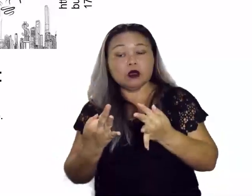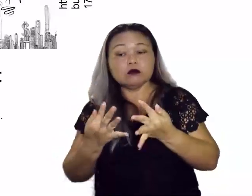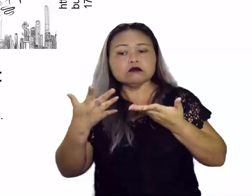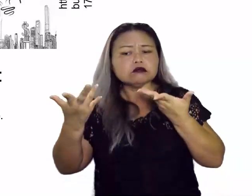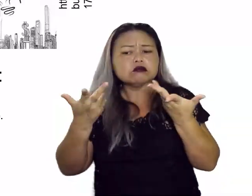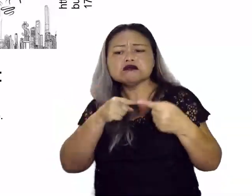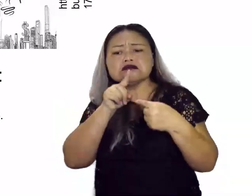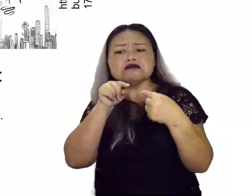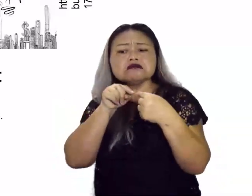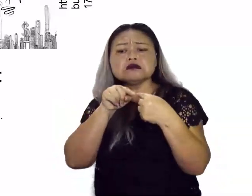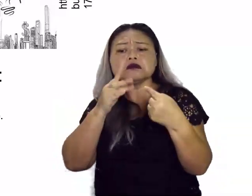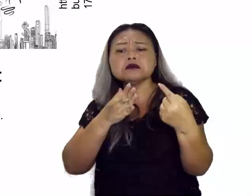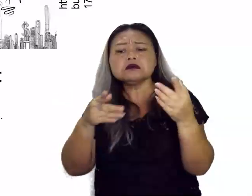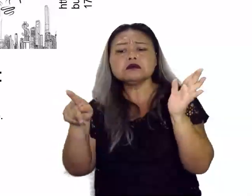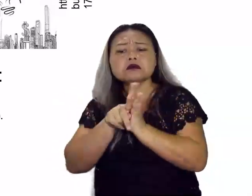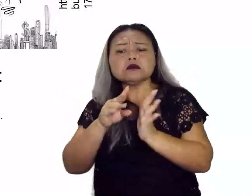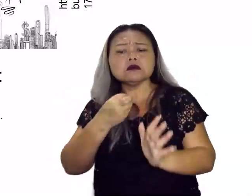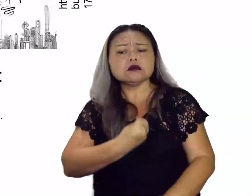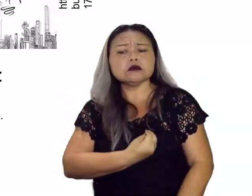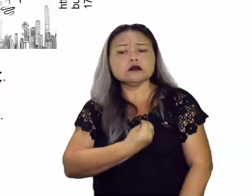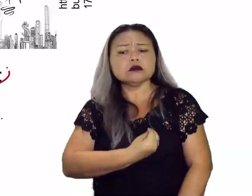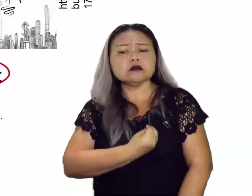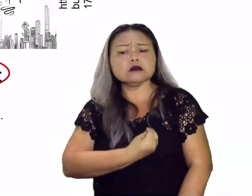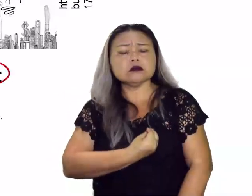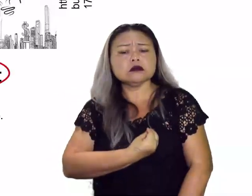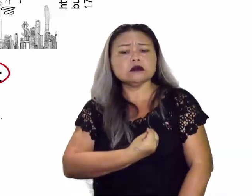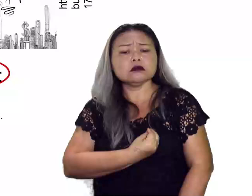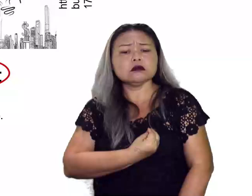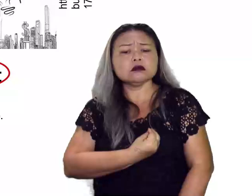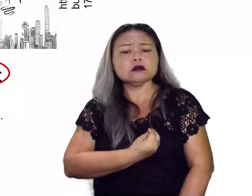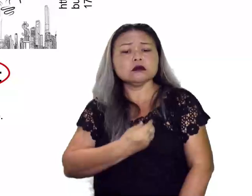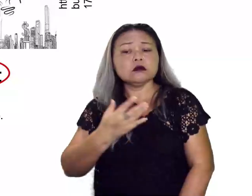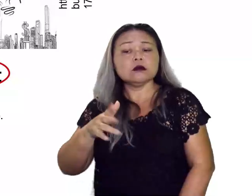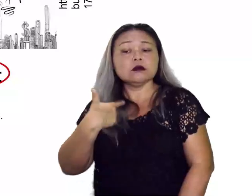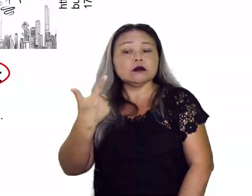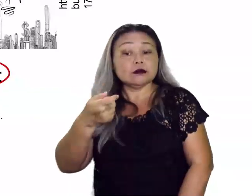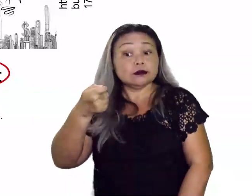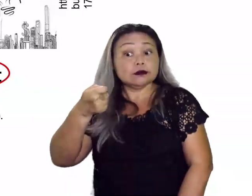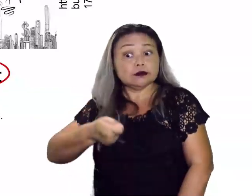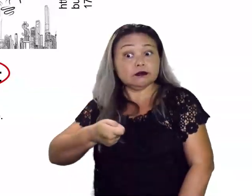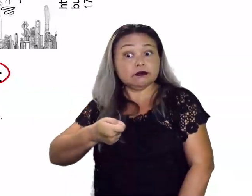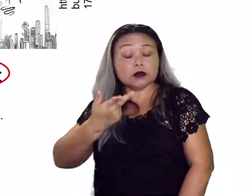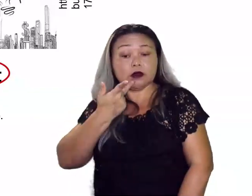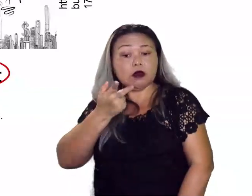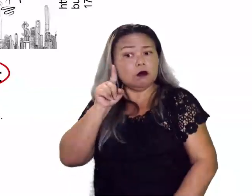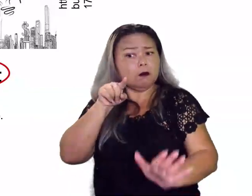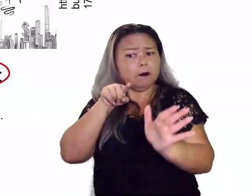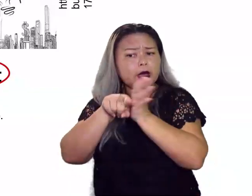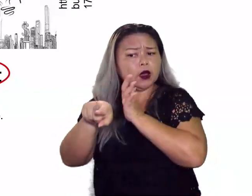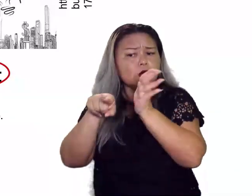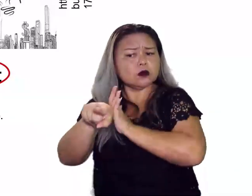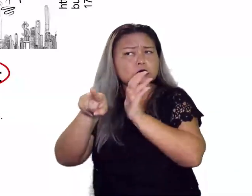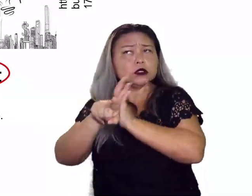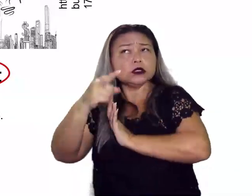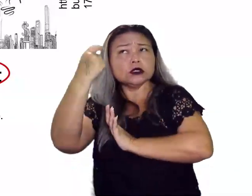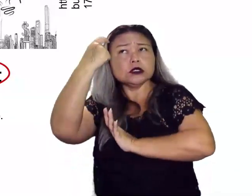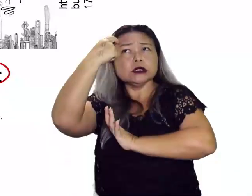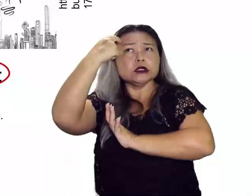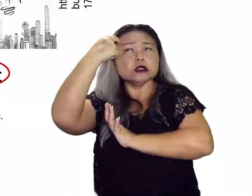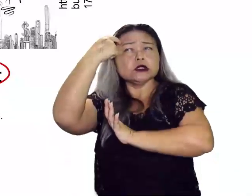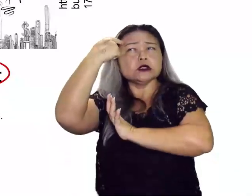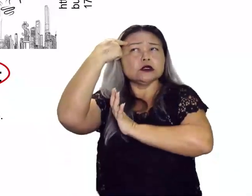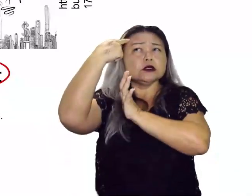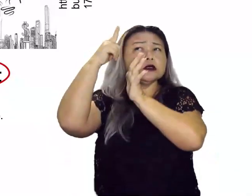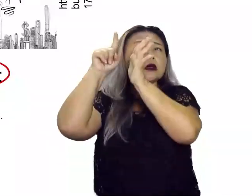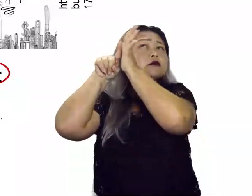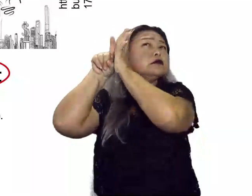sentido tem isso na minha vida? Então, nós fazemos uma inquirição, né? Nós temos uma mente inquiridora, né?